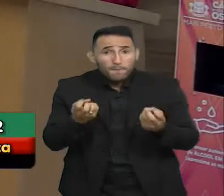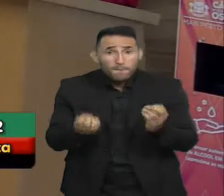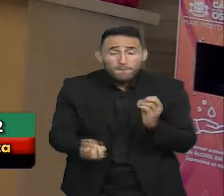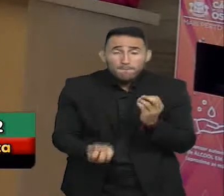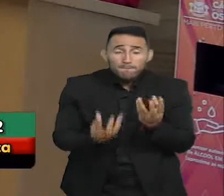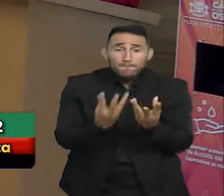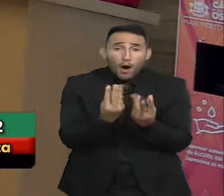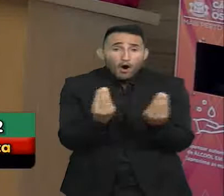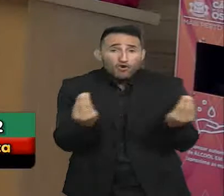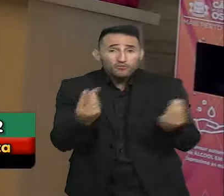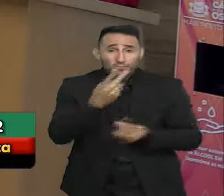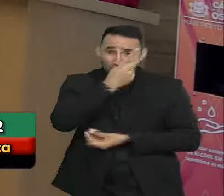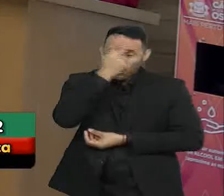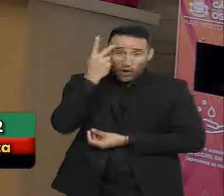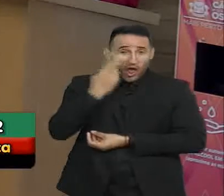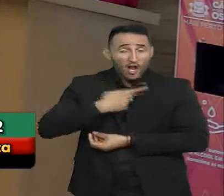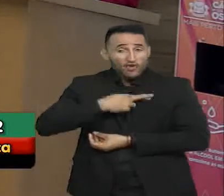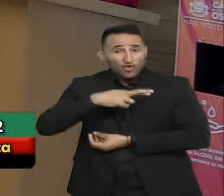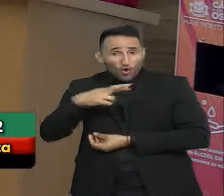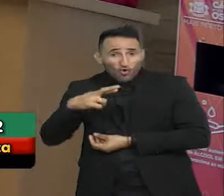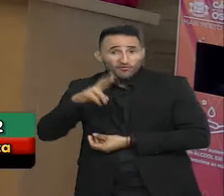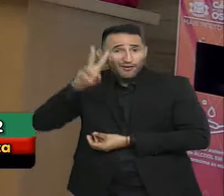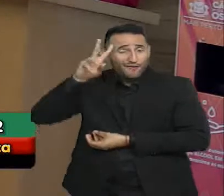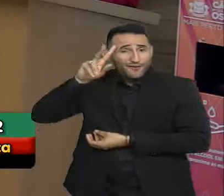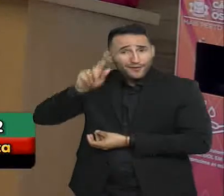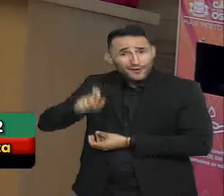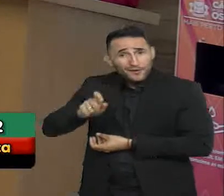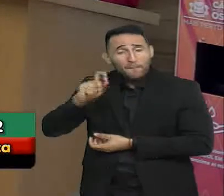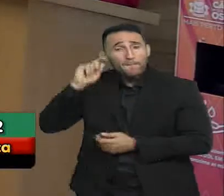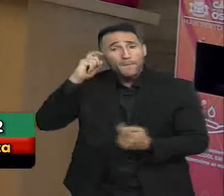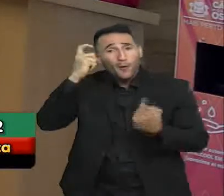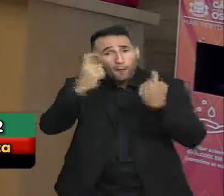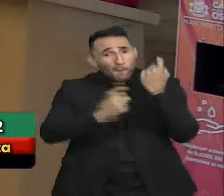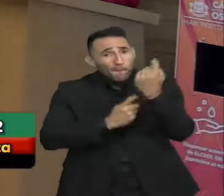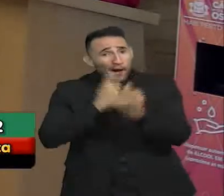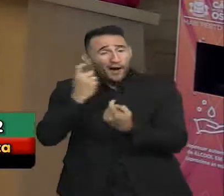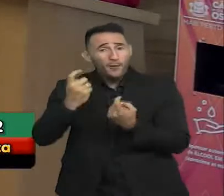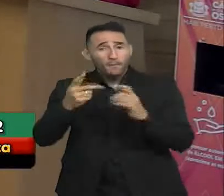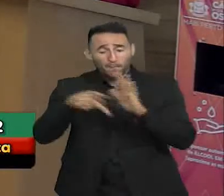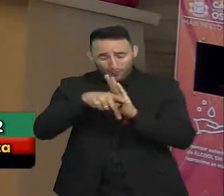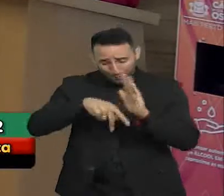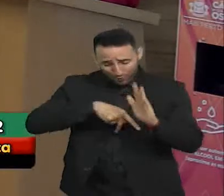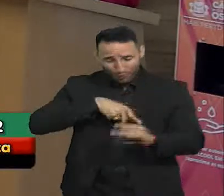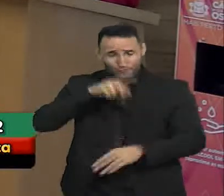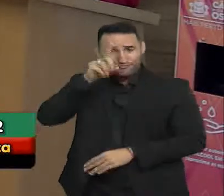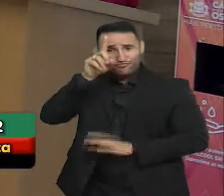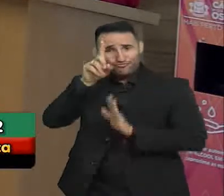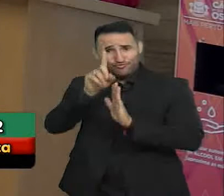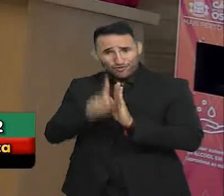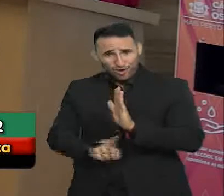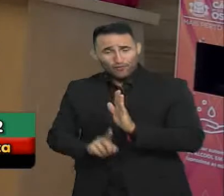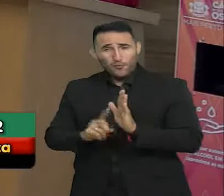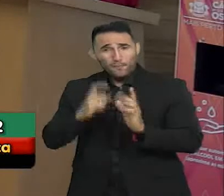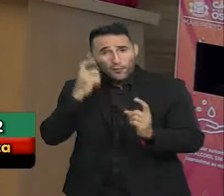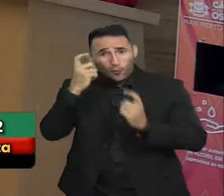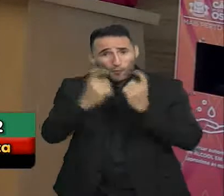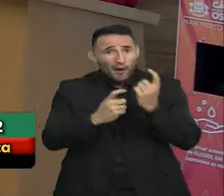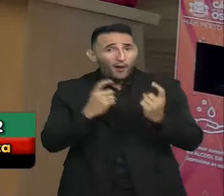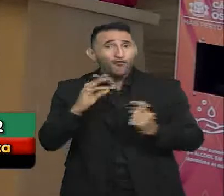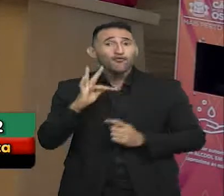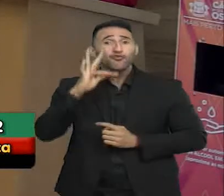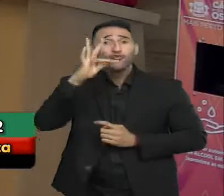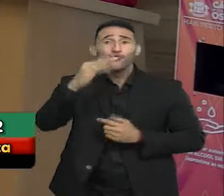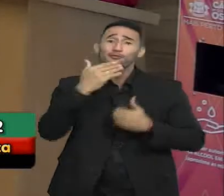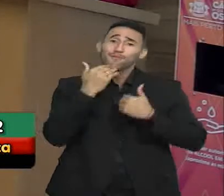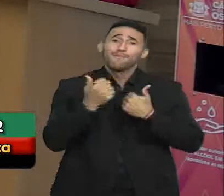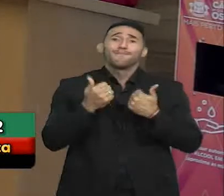religioso de matriz africana preocupado com o seu direito, preocupado em dias